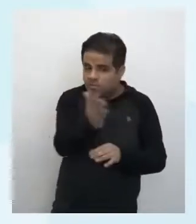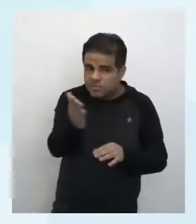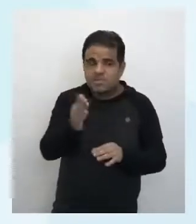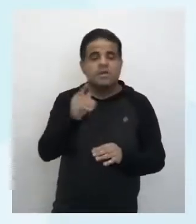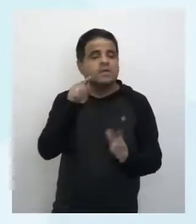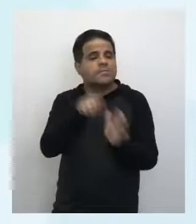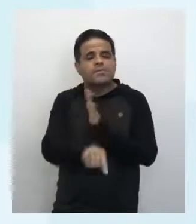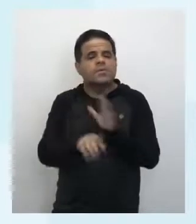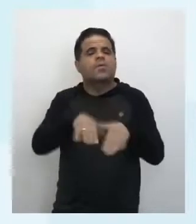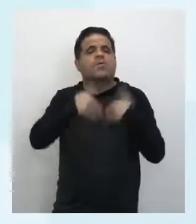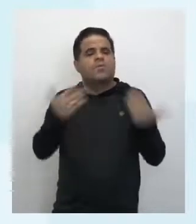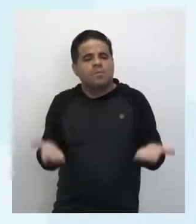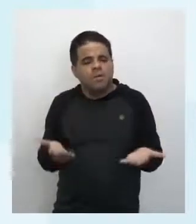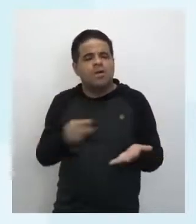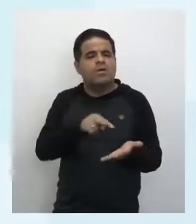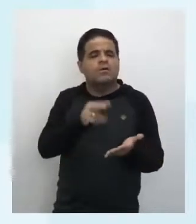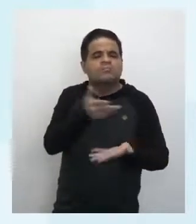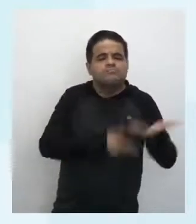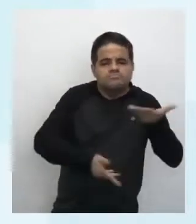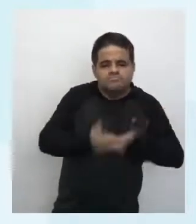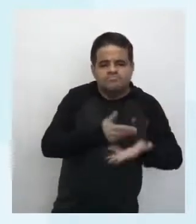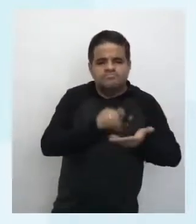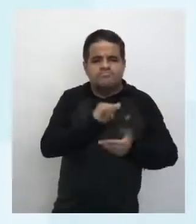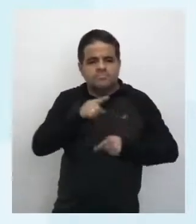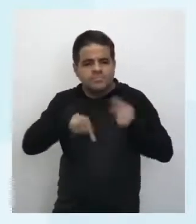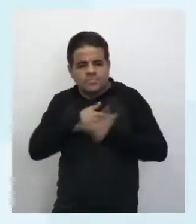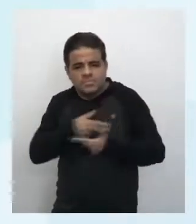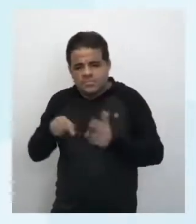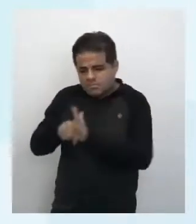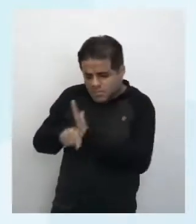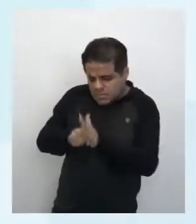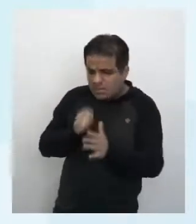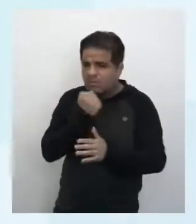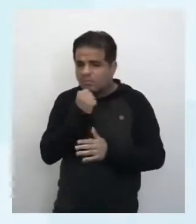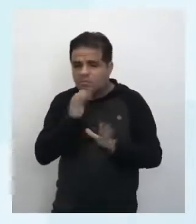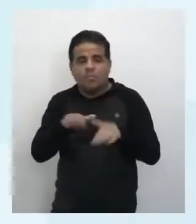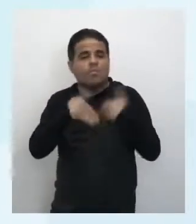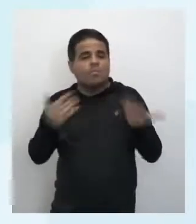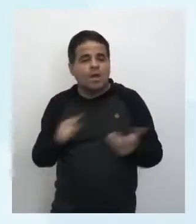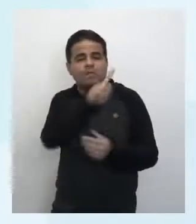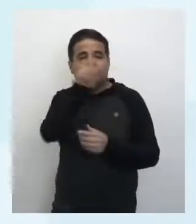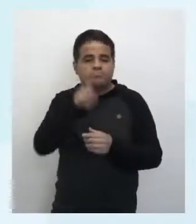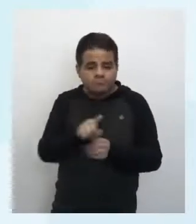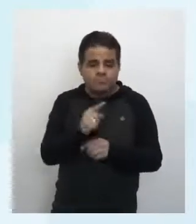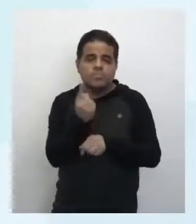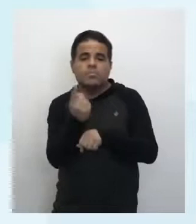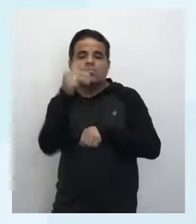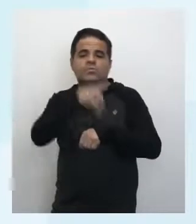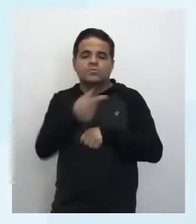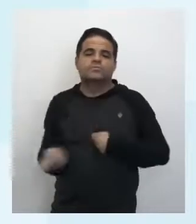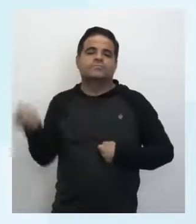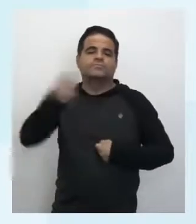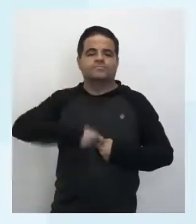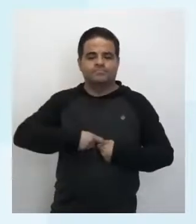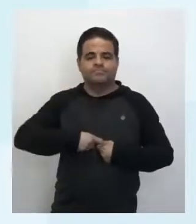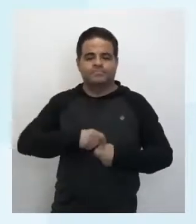só, qual que seria então essa relação entre os biomateriais e a pesquisa científica? Um minutinho e a gente já volta. Legal.